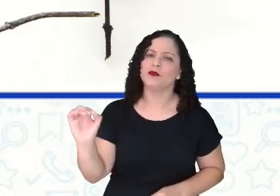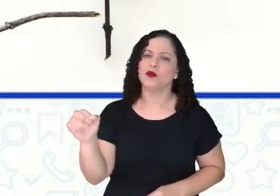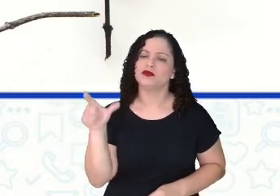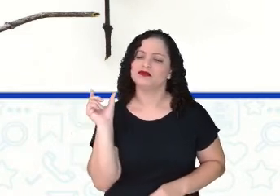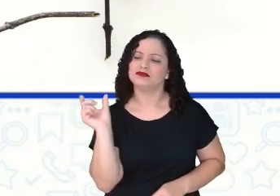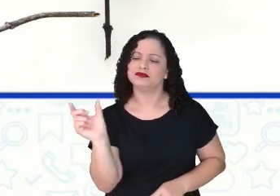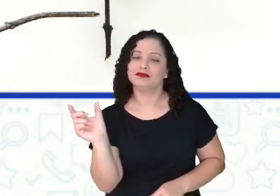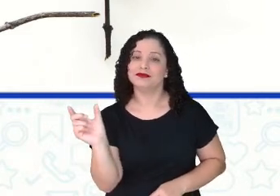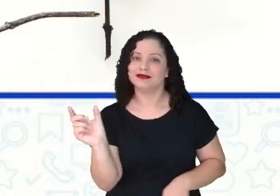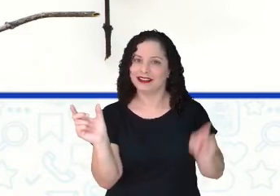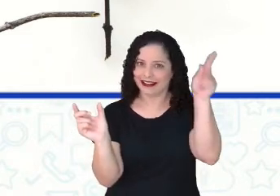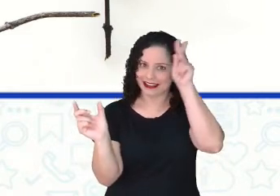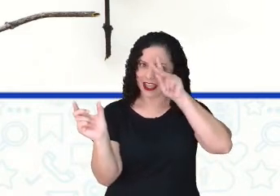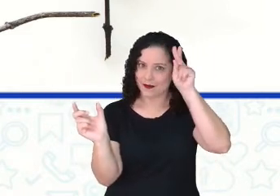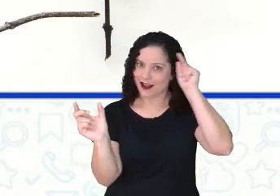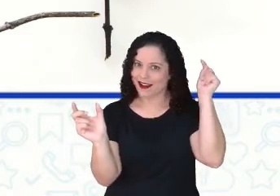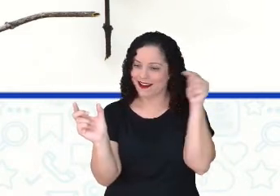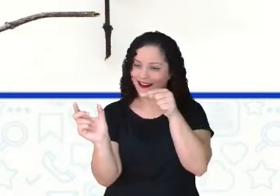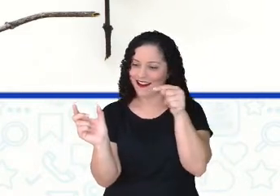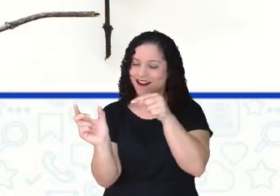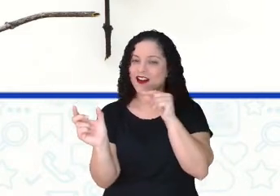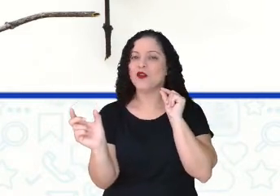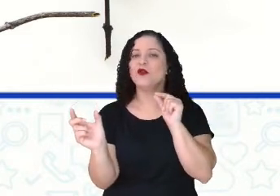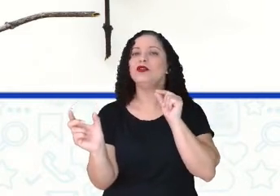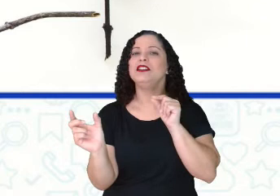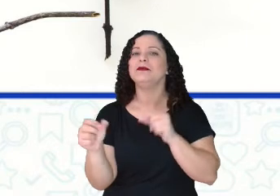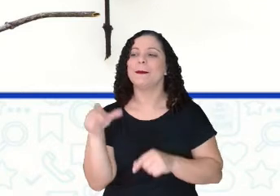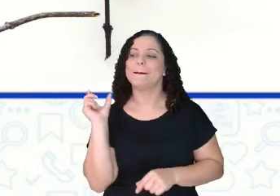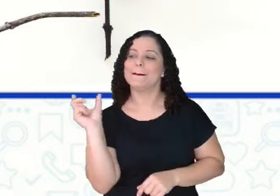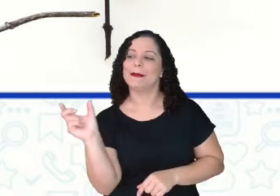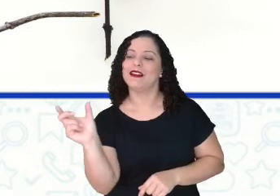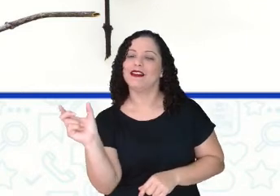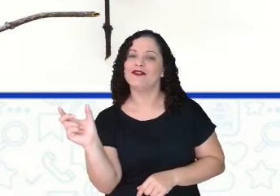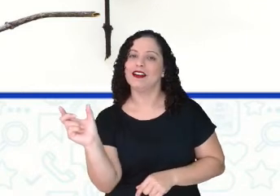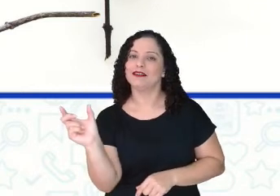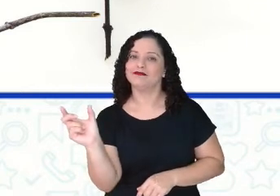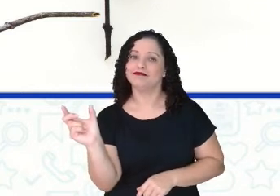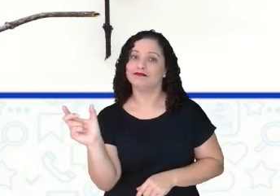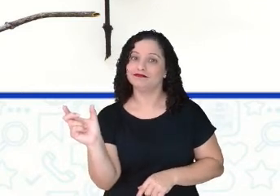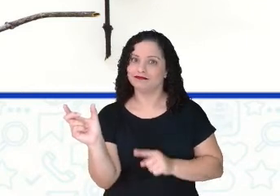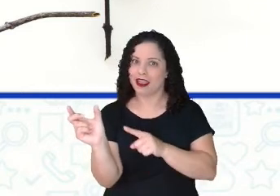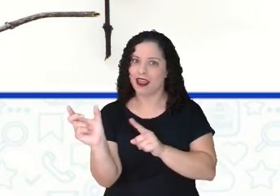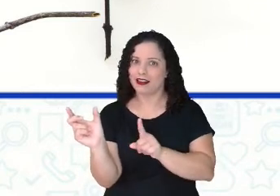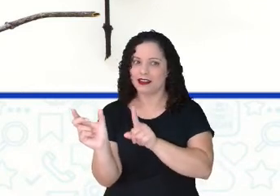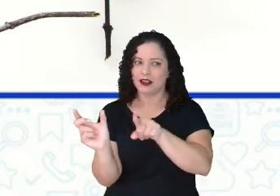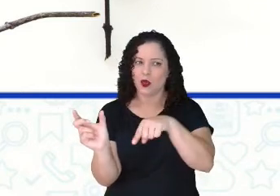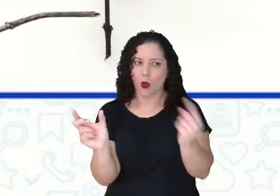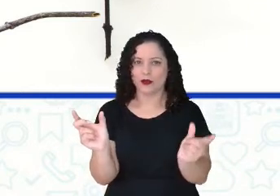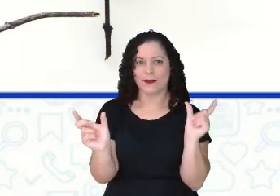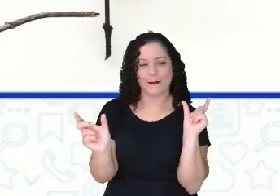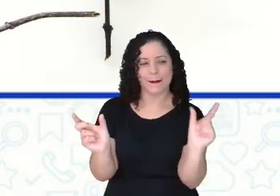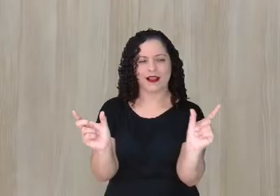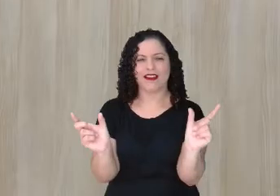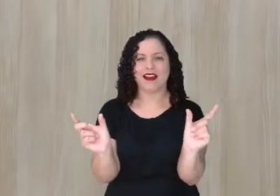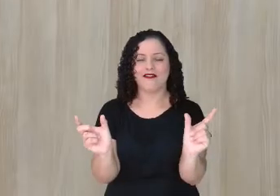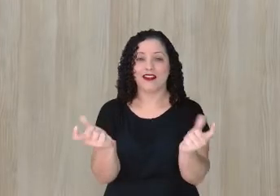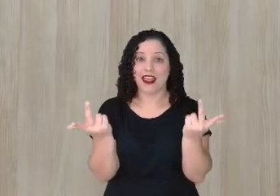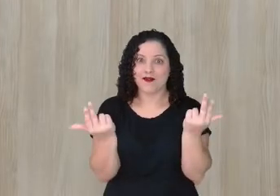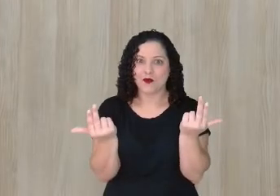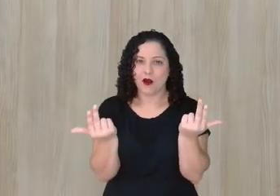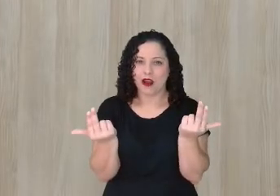até brincaram de lembrar uma palavra que é sinônimo da outra, não é? Tem a mesma função que a outra? Ou